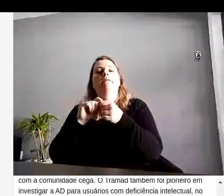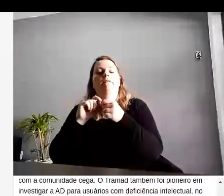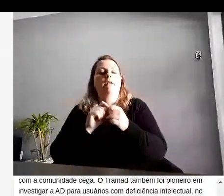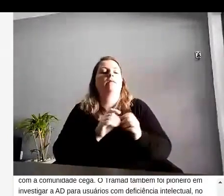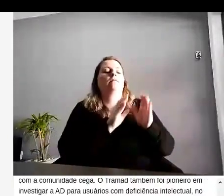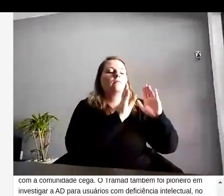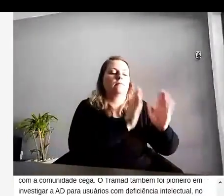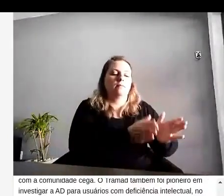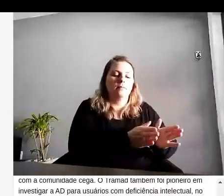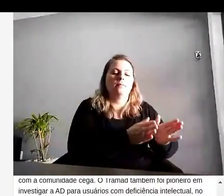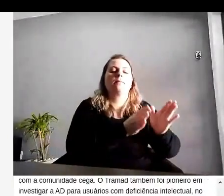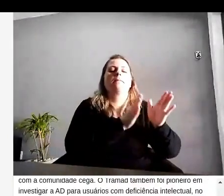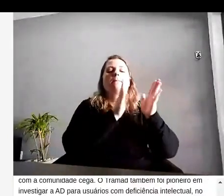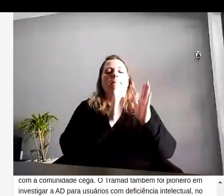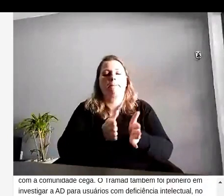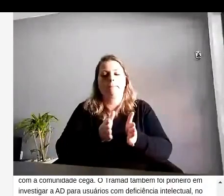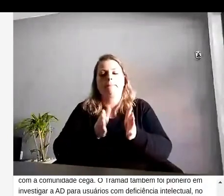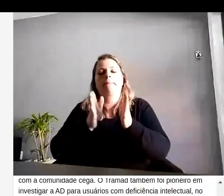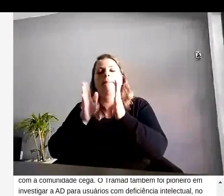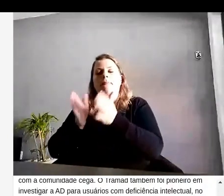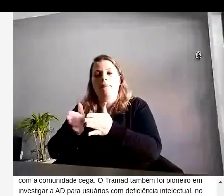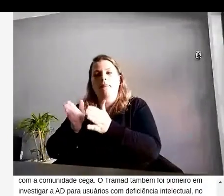Cada unidade tradutória,